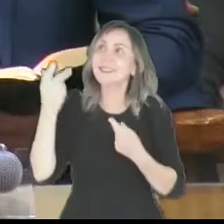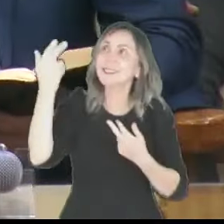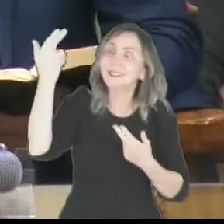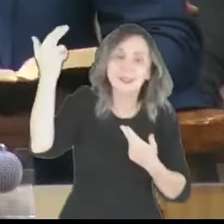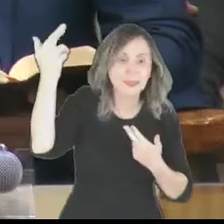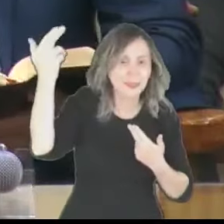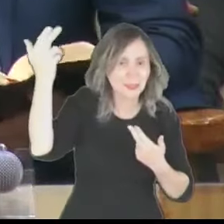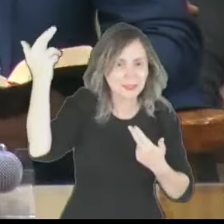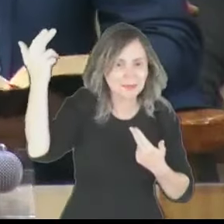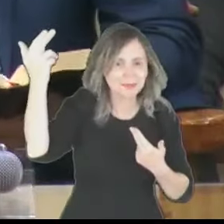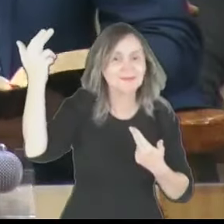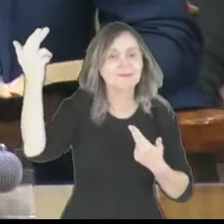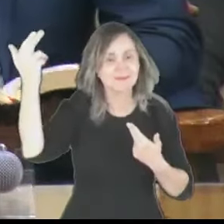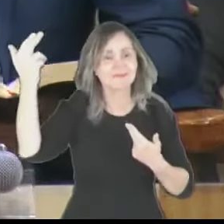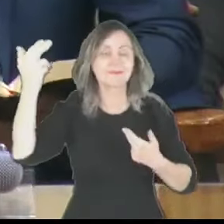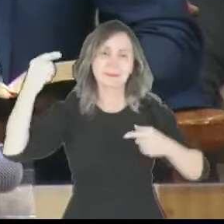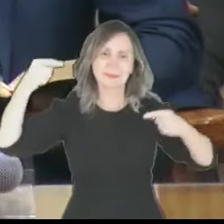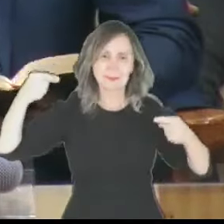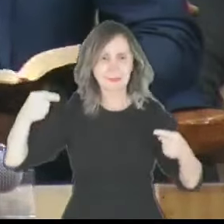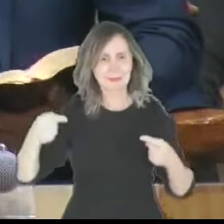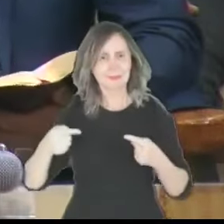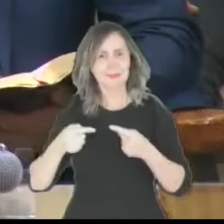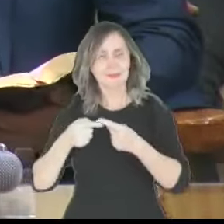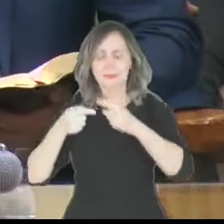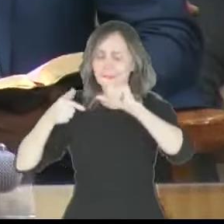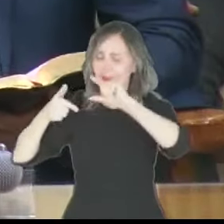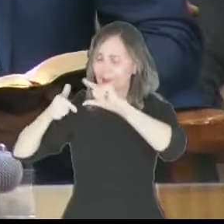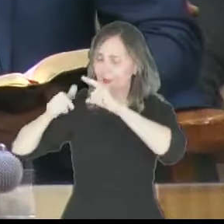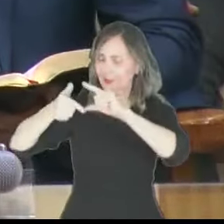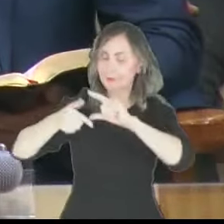Assim, segundo a tradição heloísta,